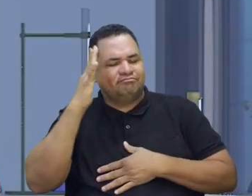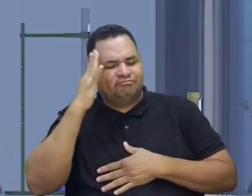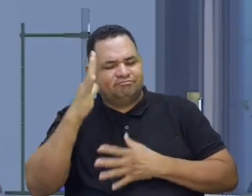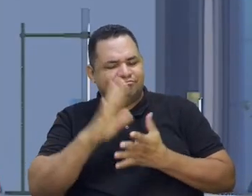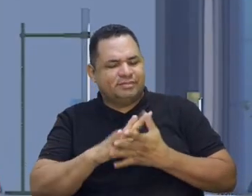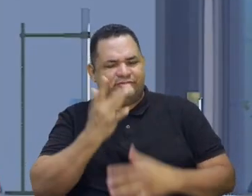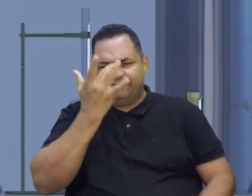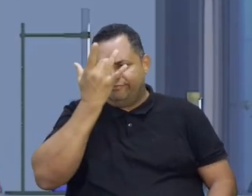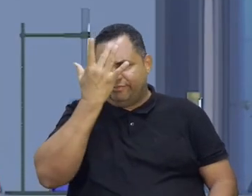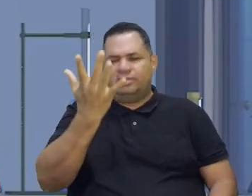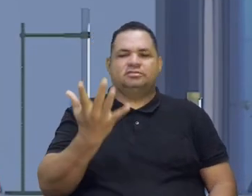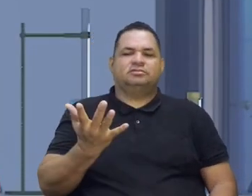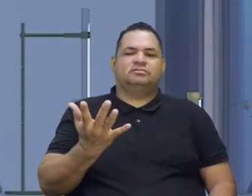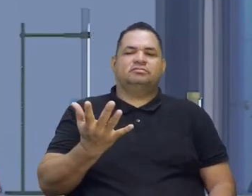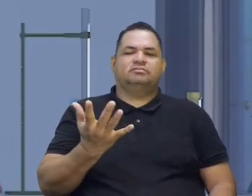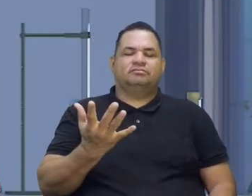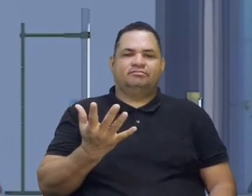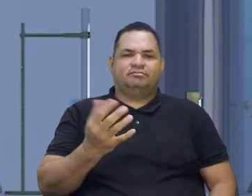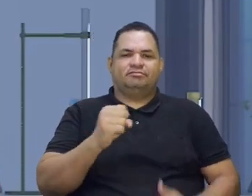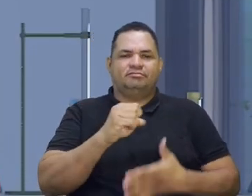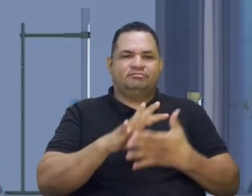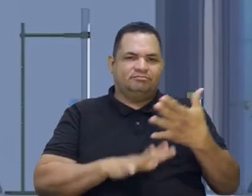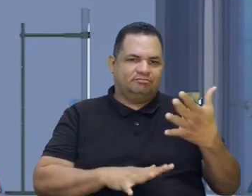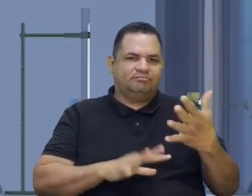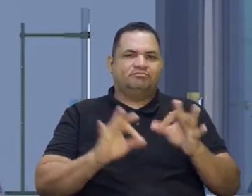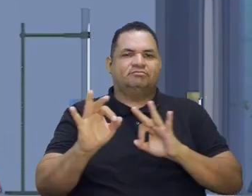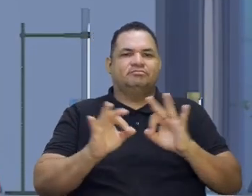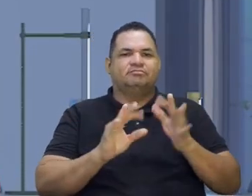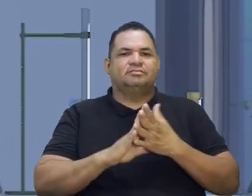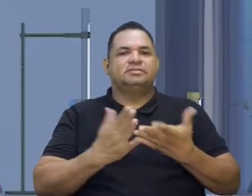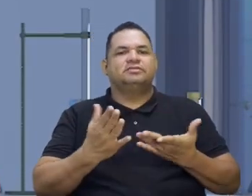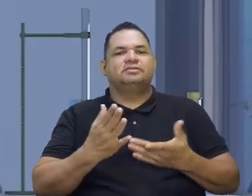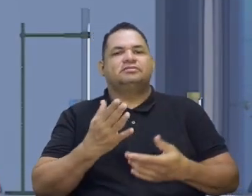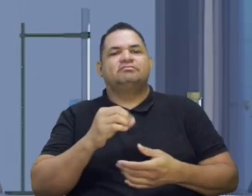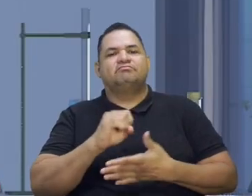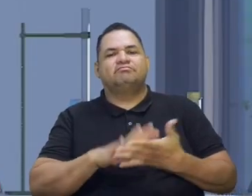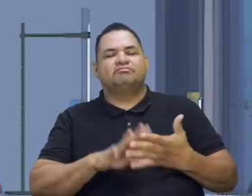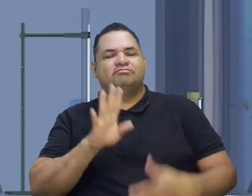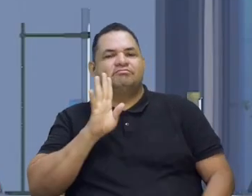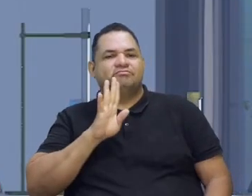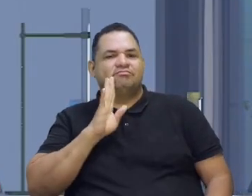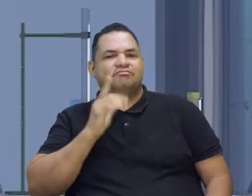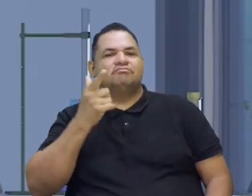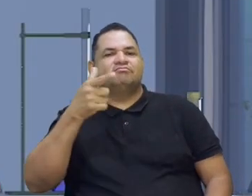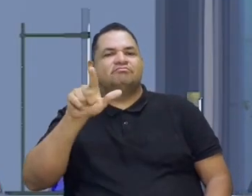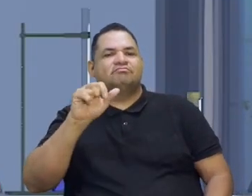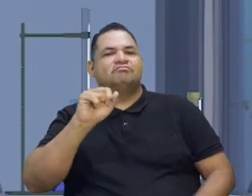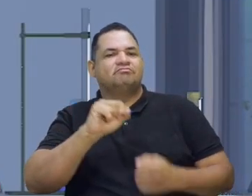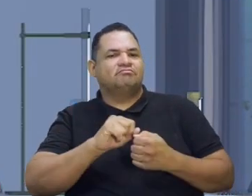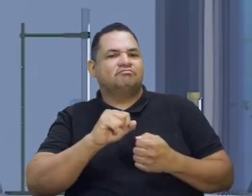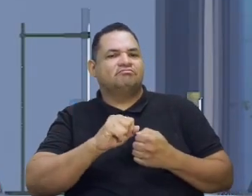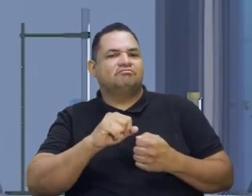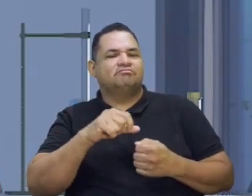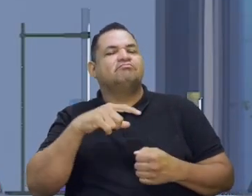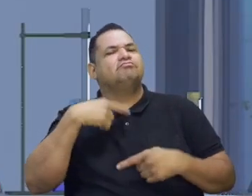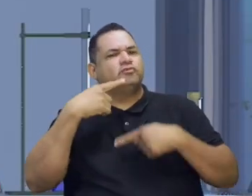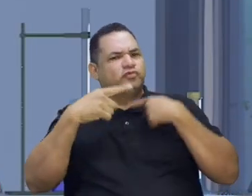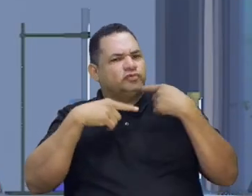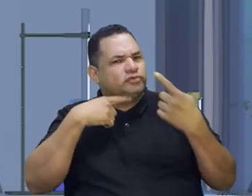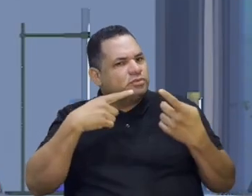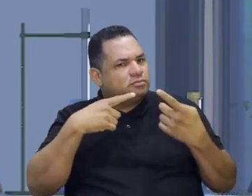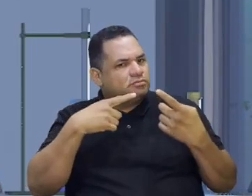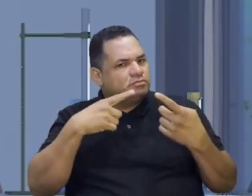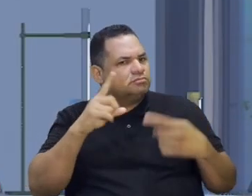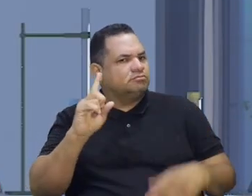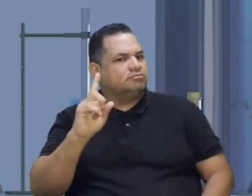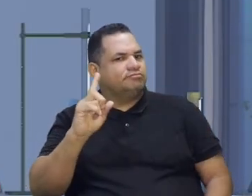bem moleza, não estão, não? A atividade de hoje foi bem bacana. Vocês conseguiram resolver? Ficaram com dúvidas?